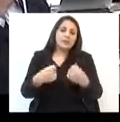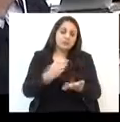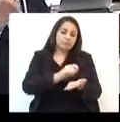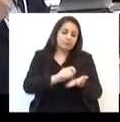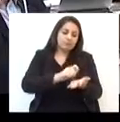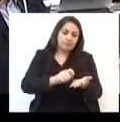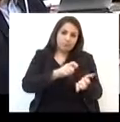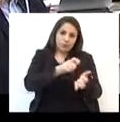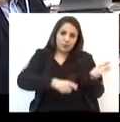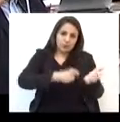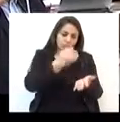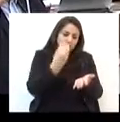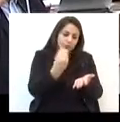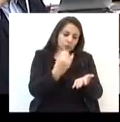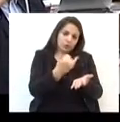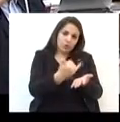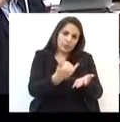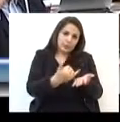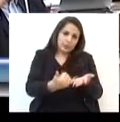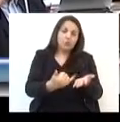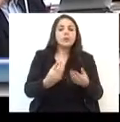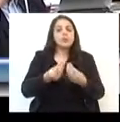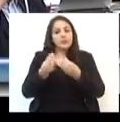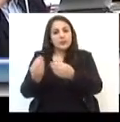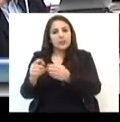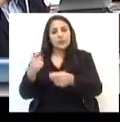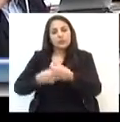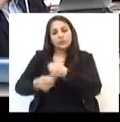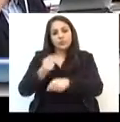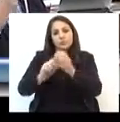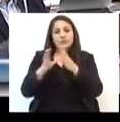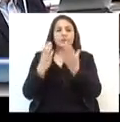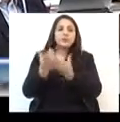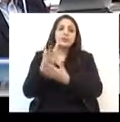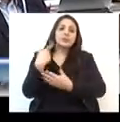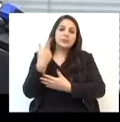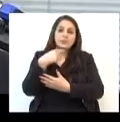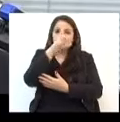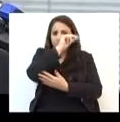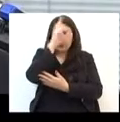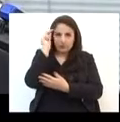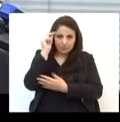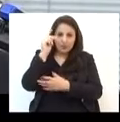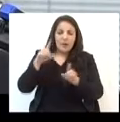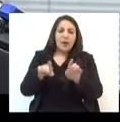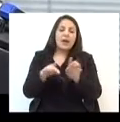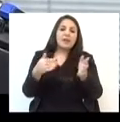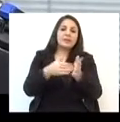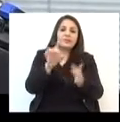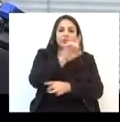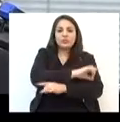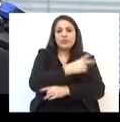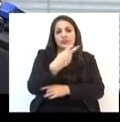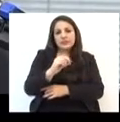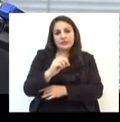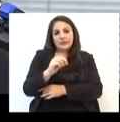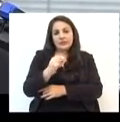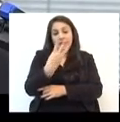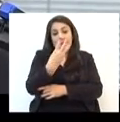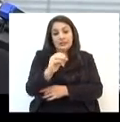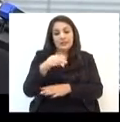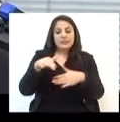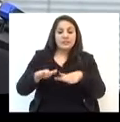entregar no administrativo da Câmara Municipal até o dia 30 de setembro. Caso contrário, o pagamento de salário